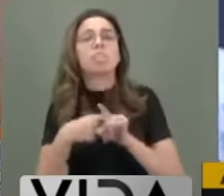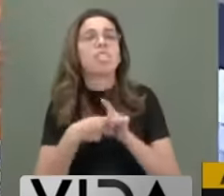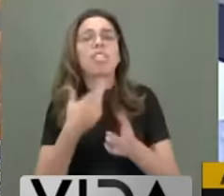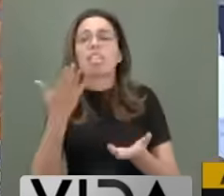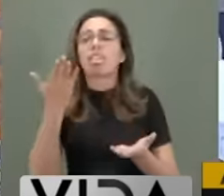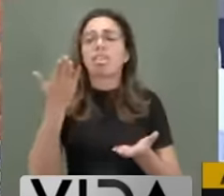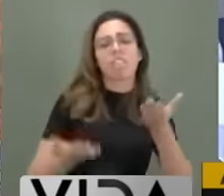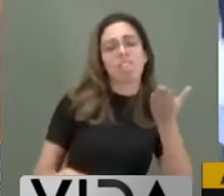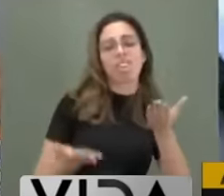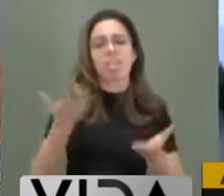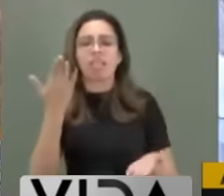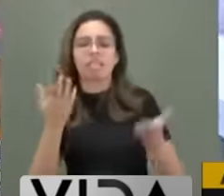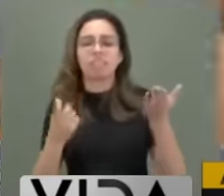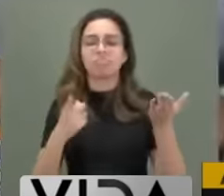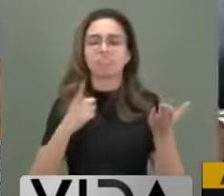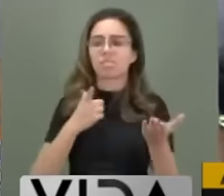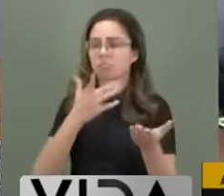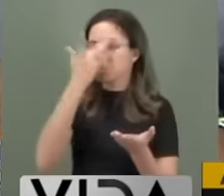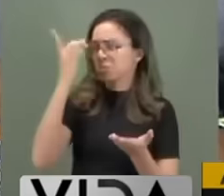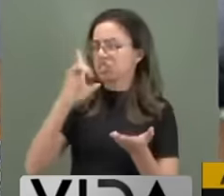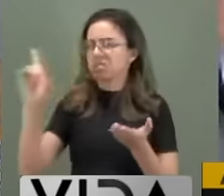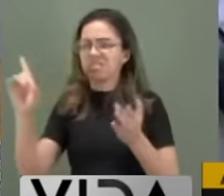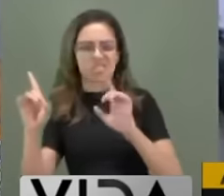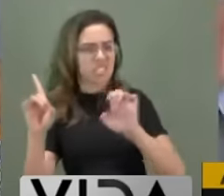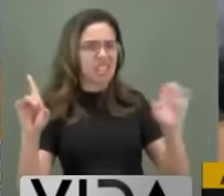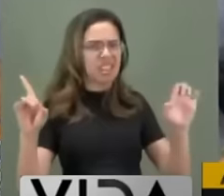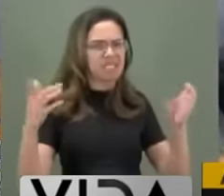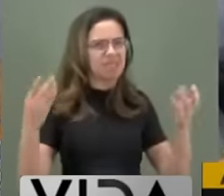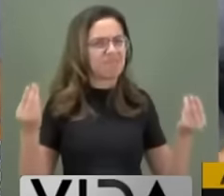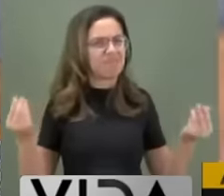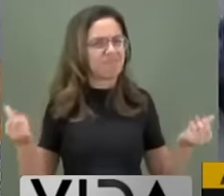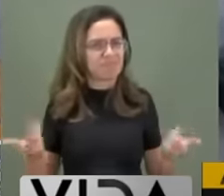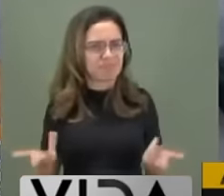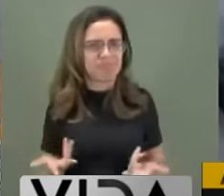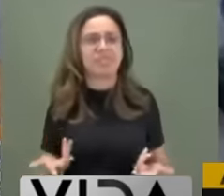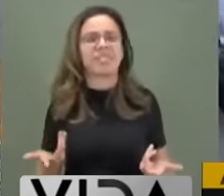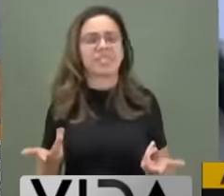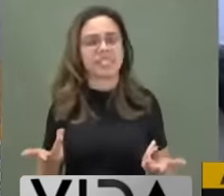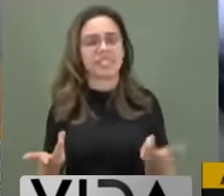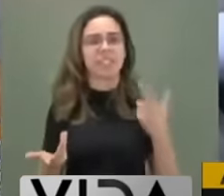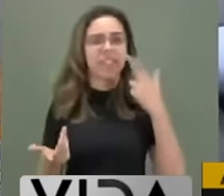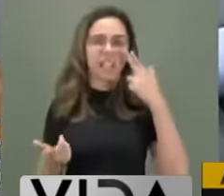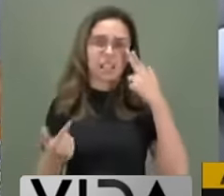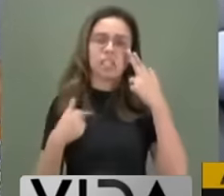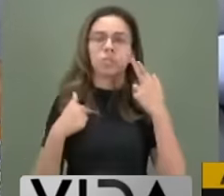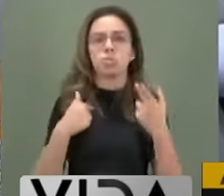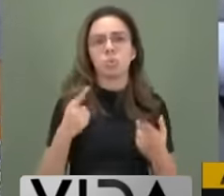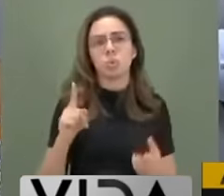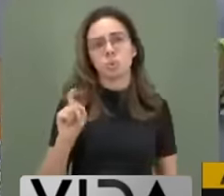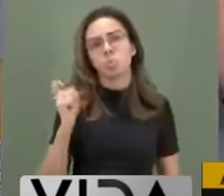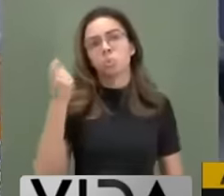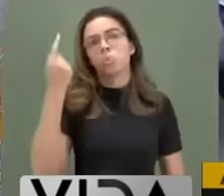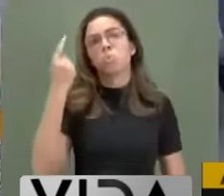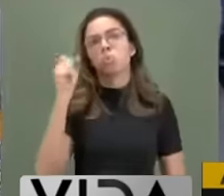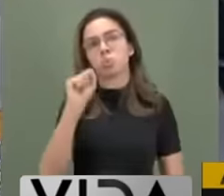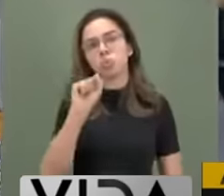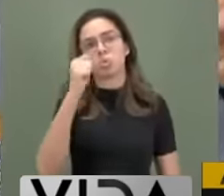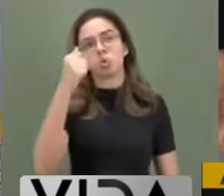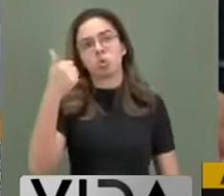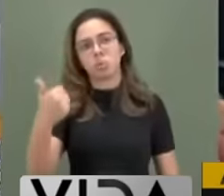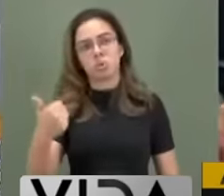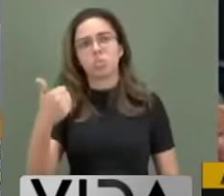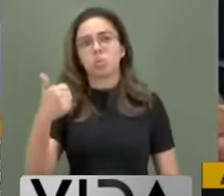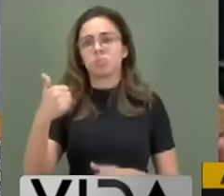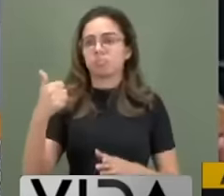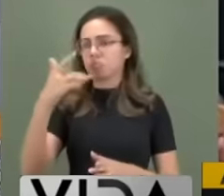Com conservadores, com gente de direita. Então, eu sou apenas um dos 81 membros do Senado e peço